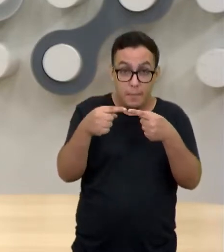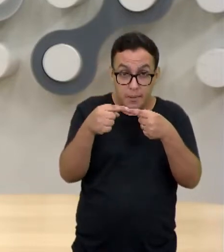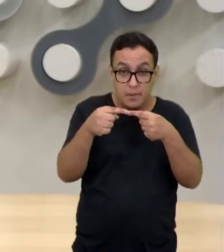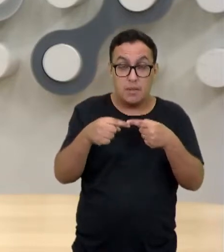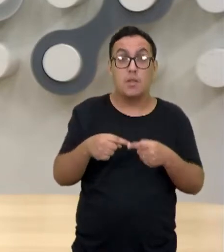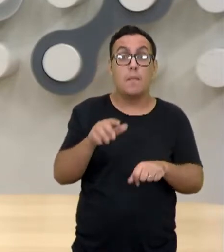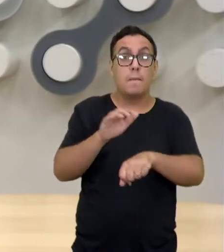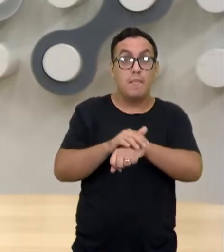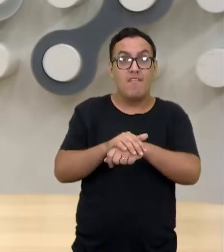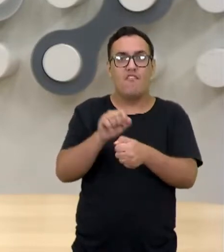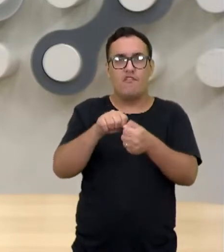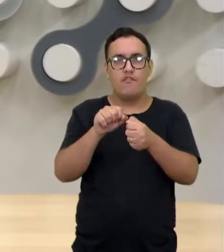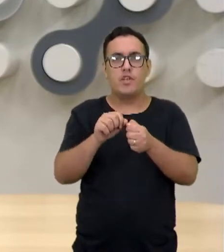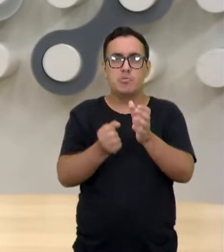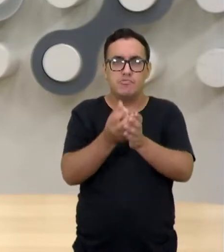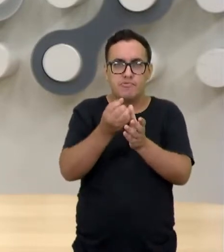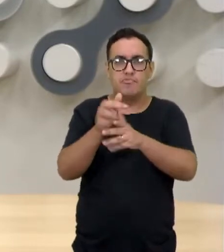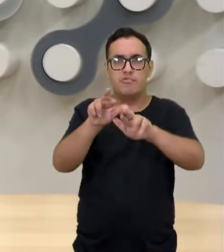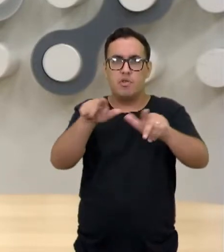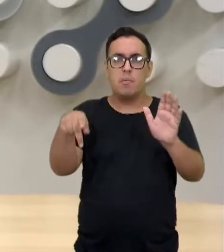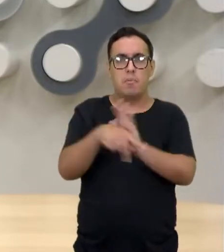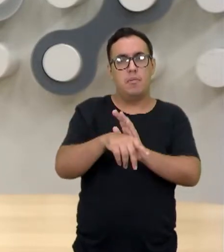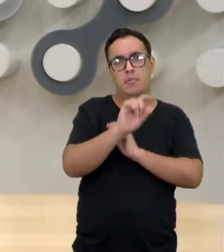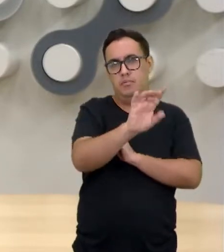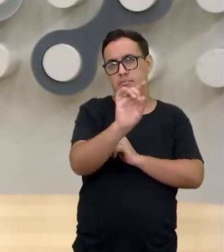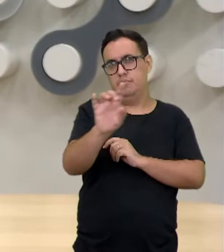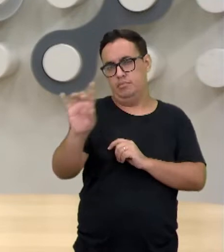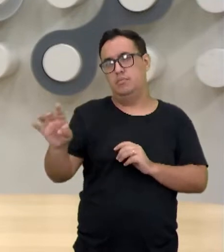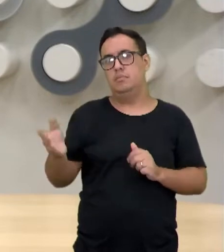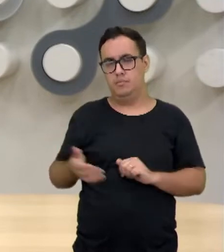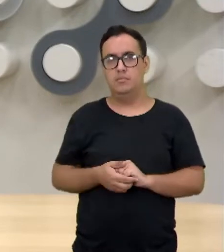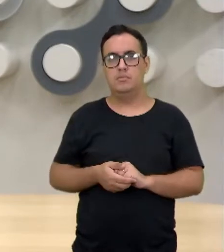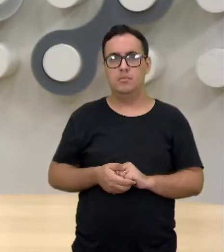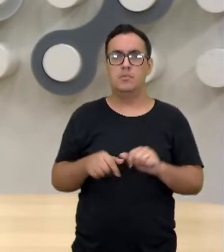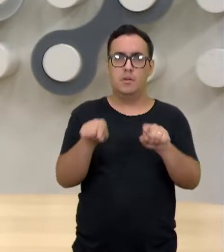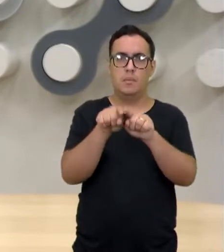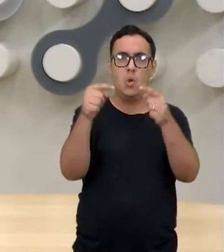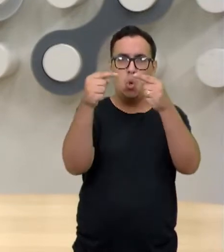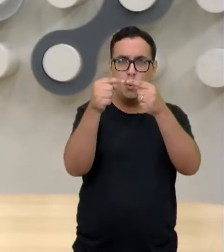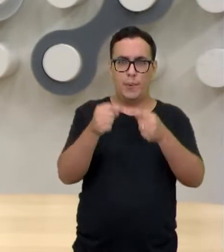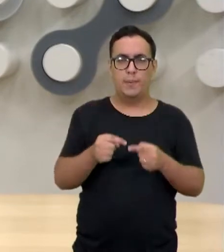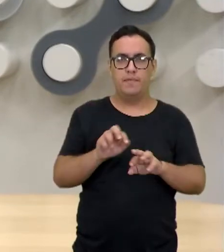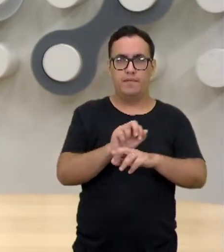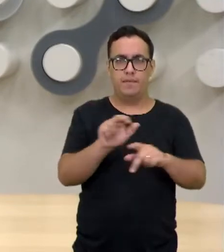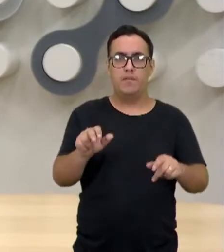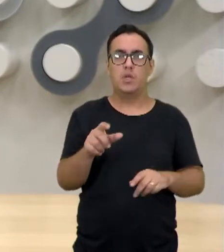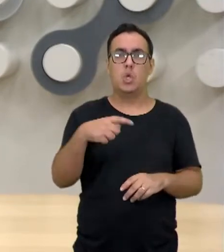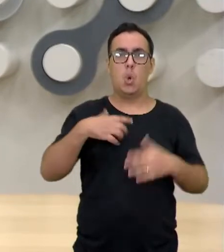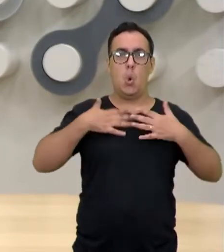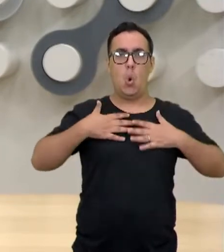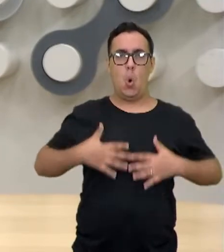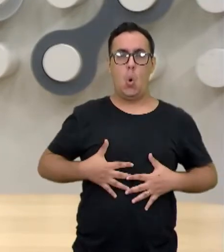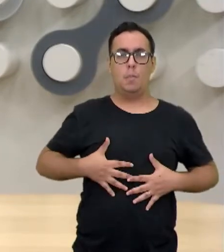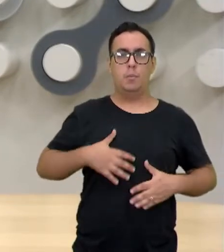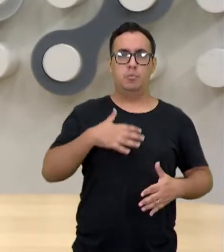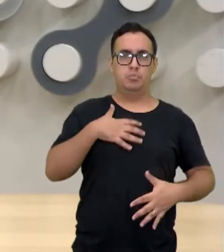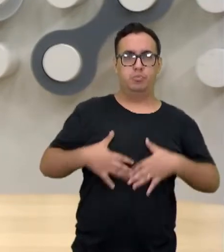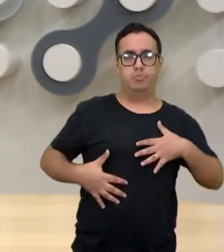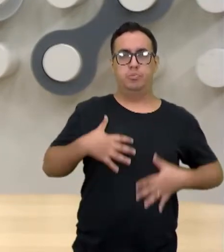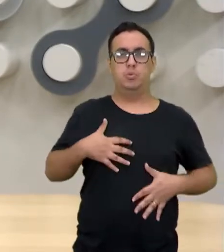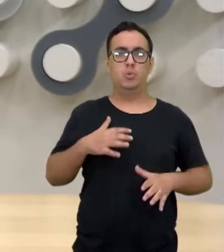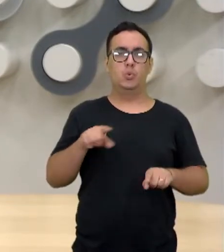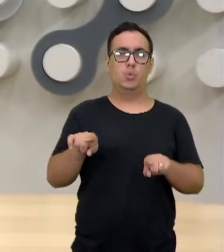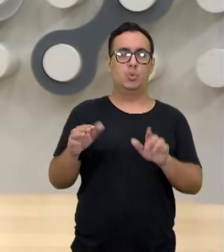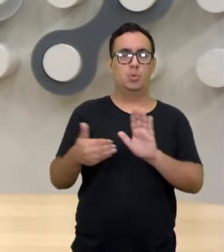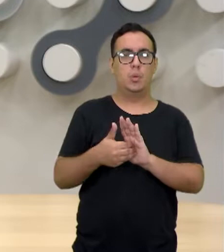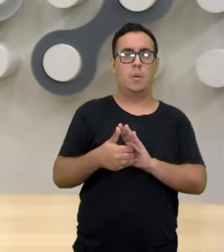a construção, a elaboração propriamente dita, né? Tem a ver com mexer o corpo, tem a ver com agir, tá certo?